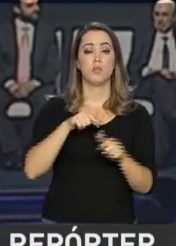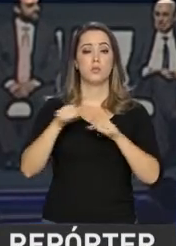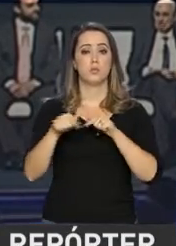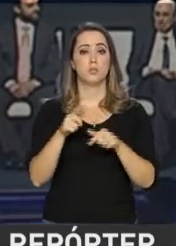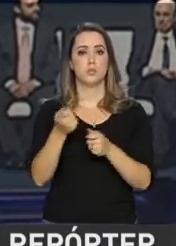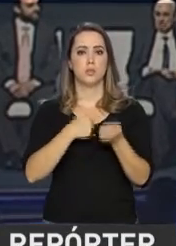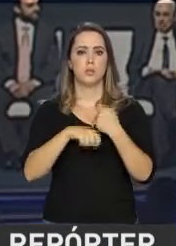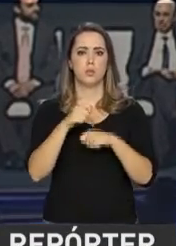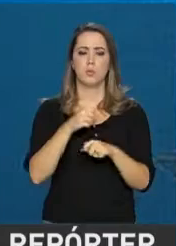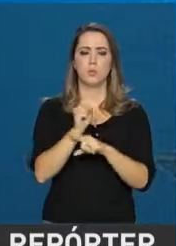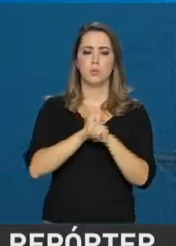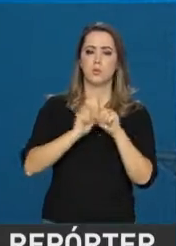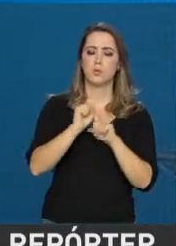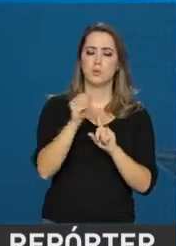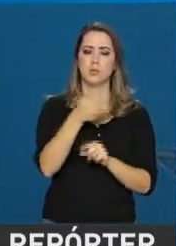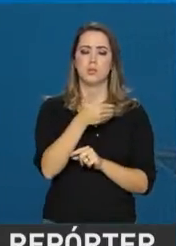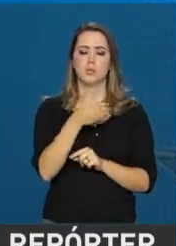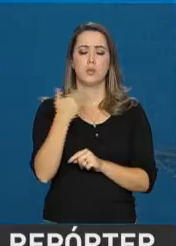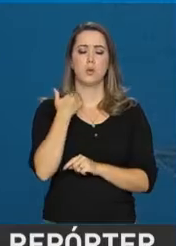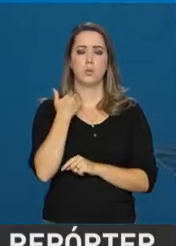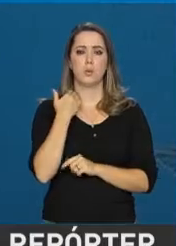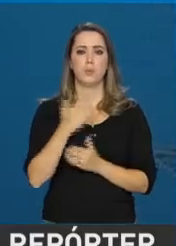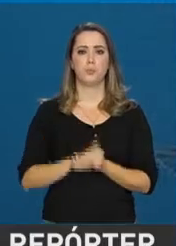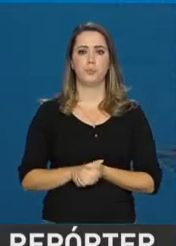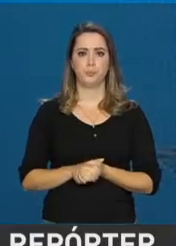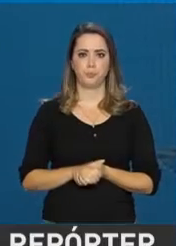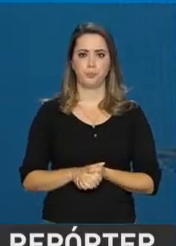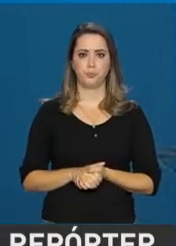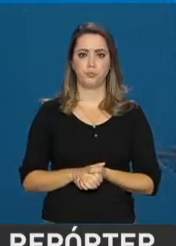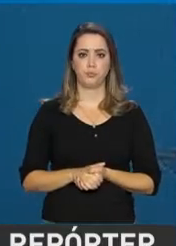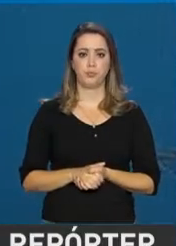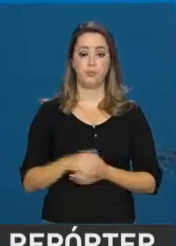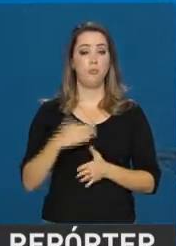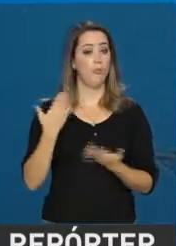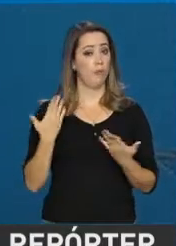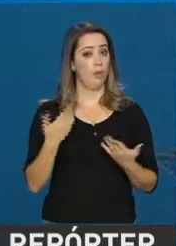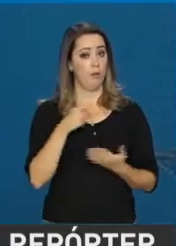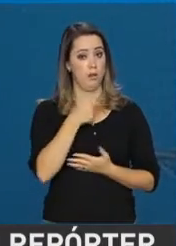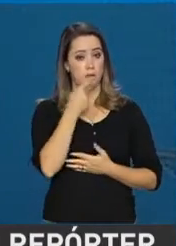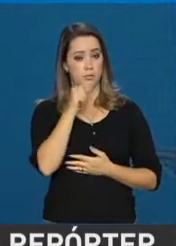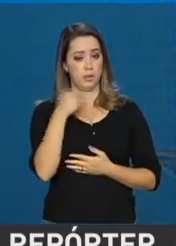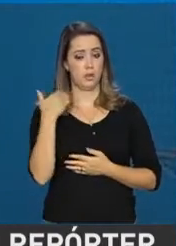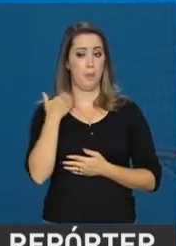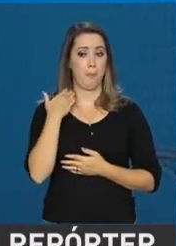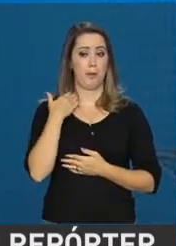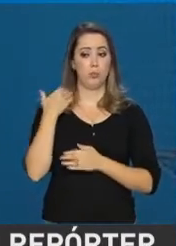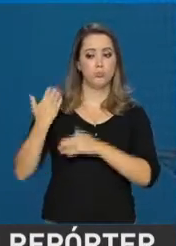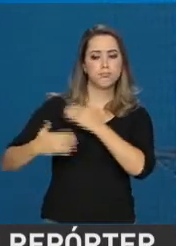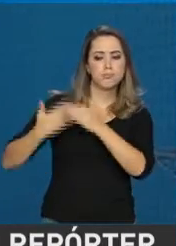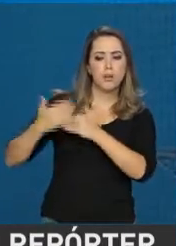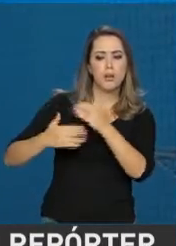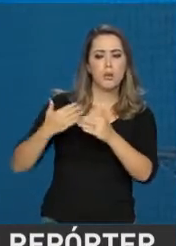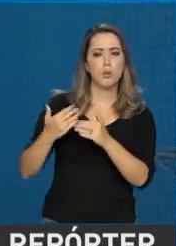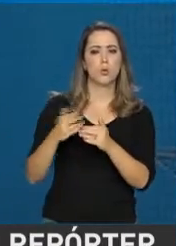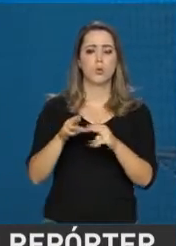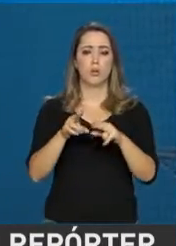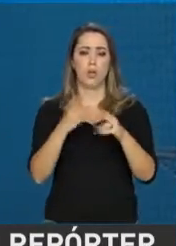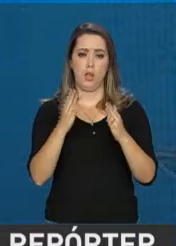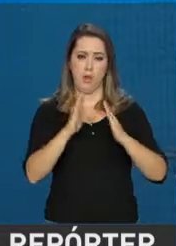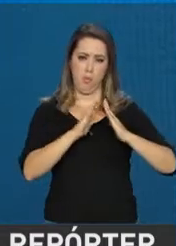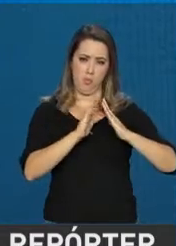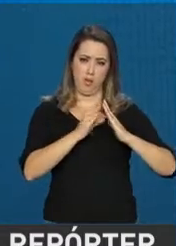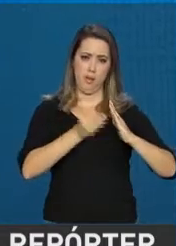social do banco ao longo do tempo a caixa econômica no tocante à minha casa minha vida que é um programa